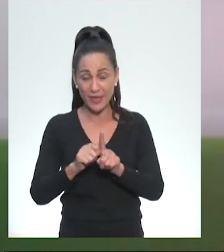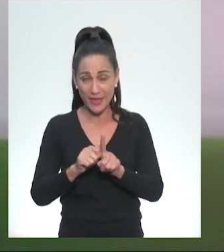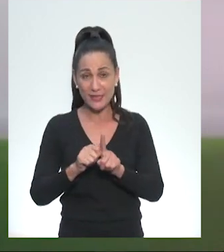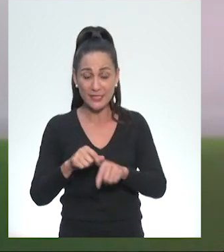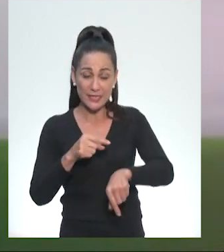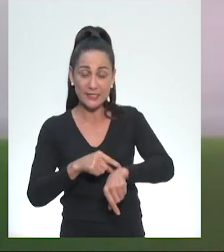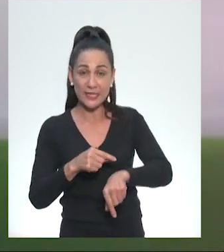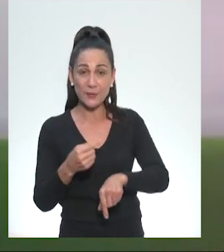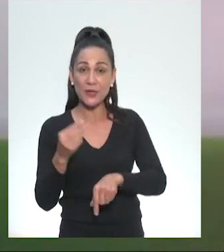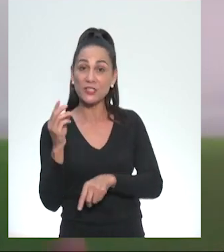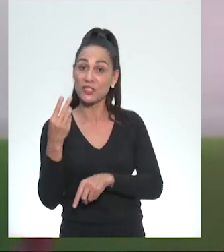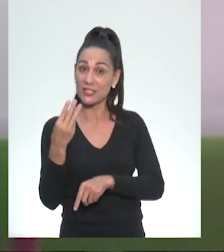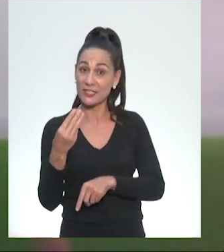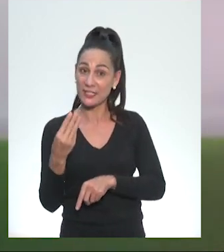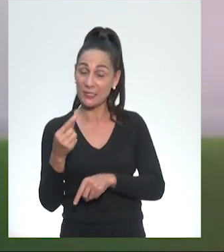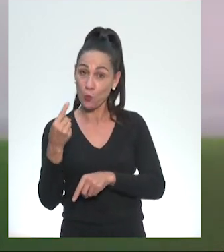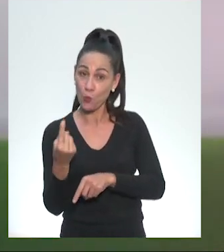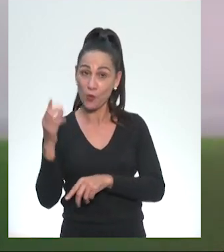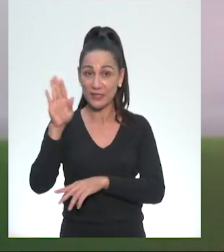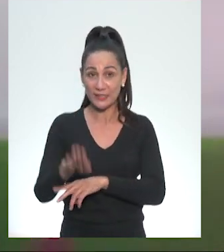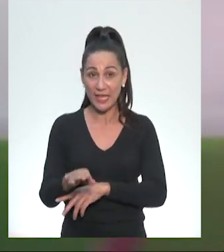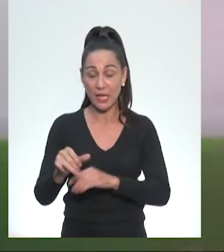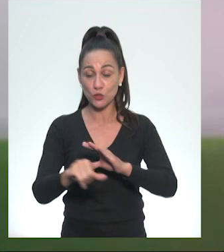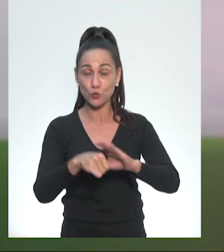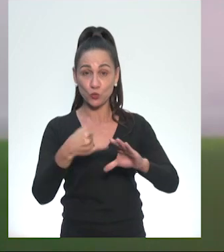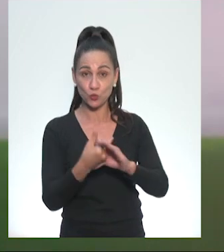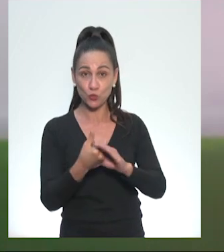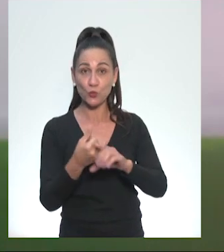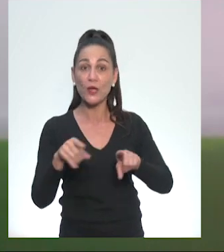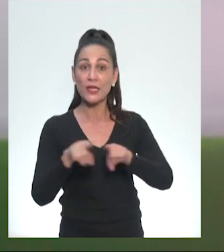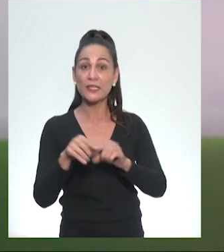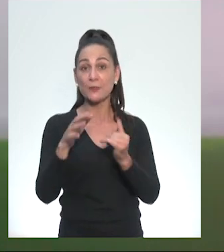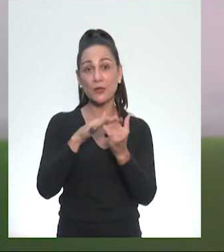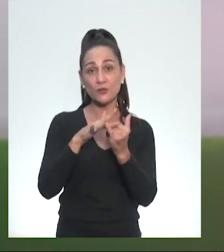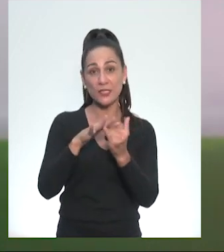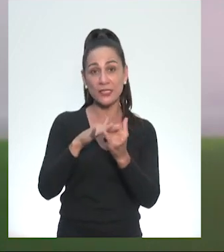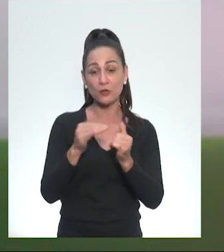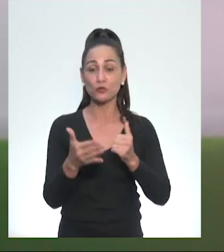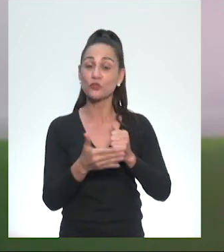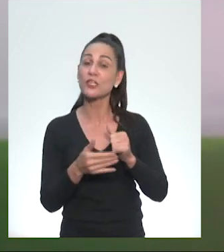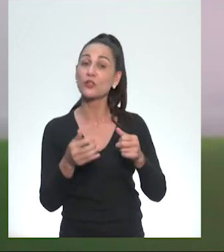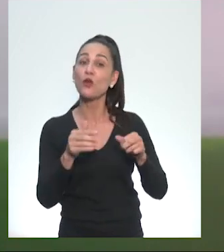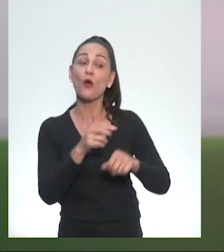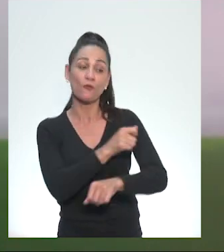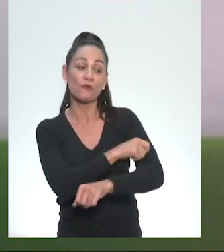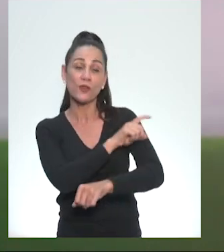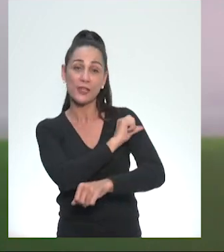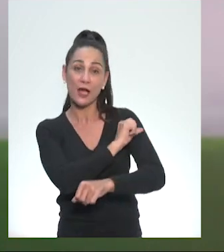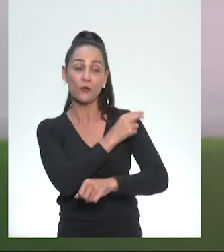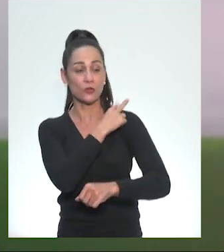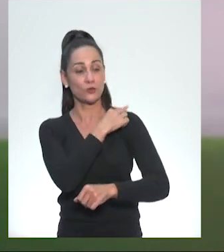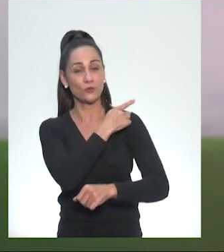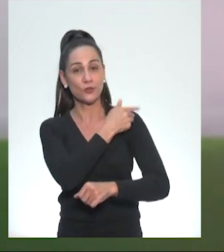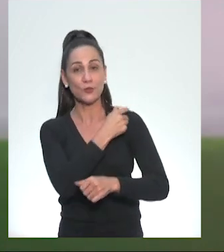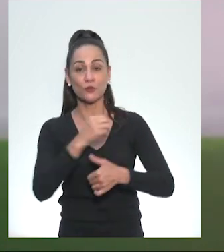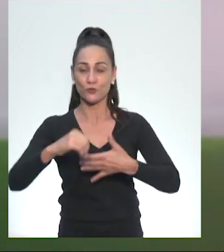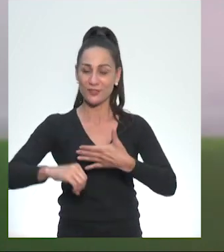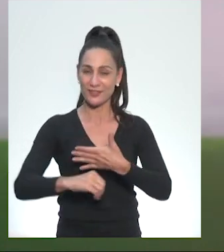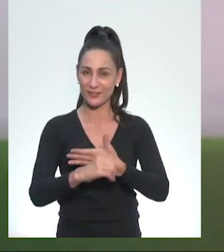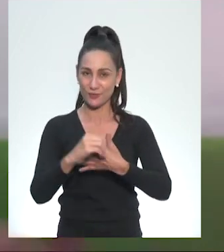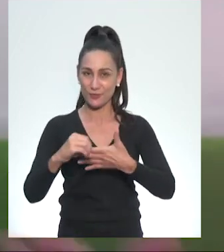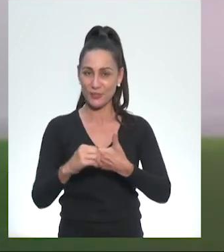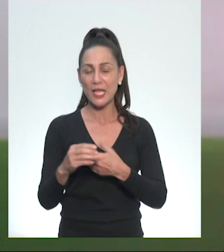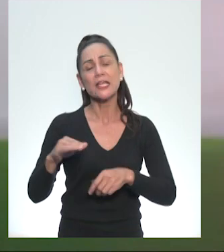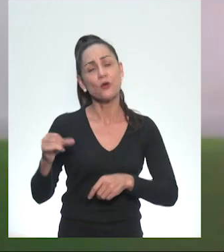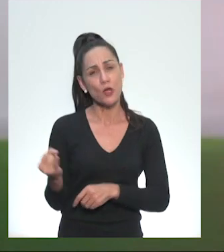horas, tanto no YouTube quanto pelos canais dos anos finais do ensino fundamental e do ensino médio do Centro de Mídias.